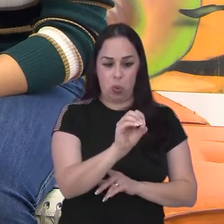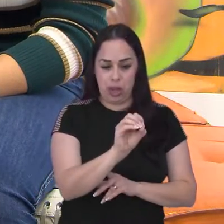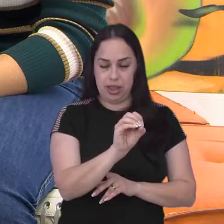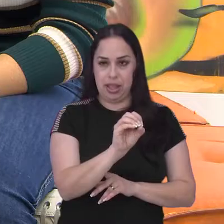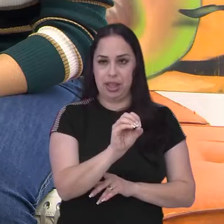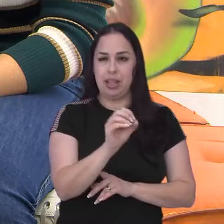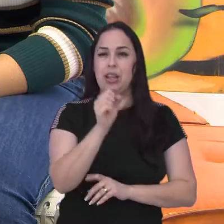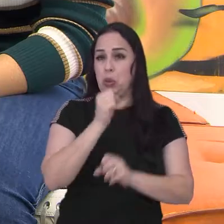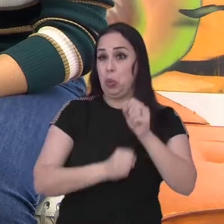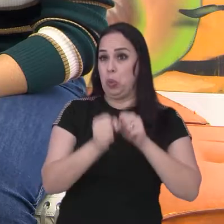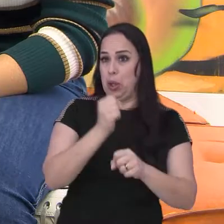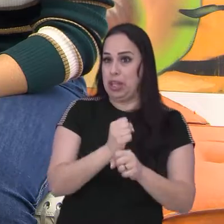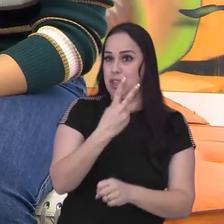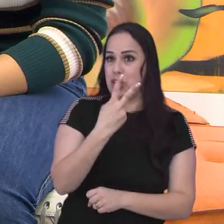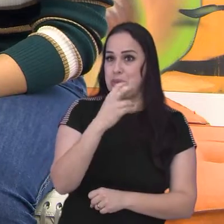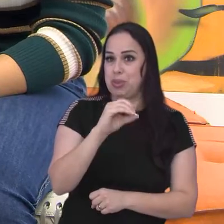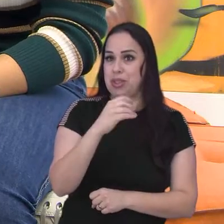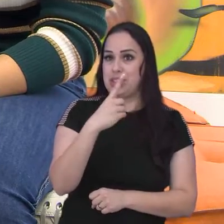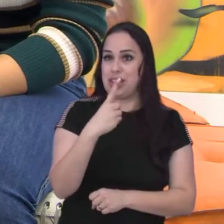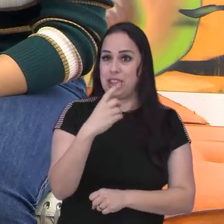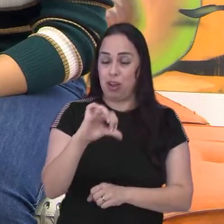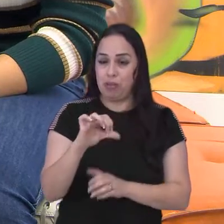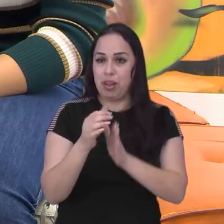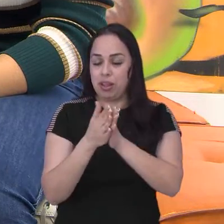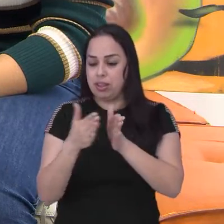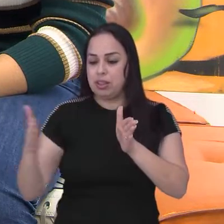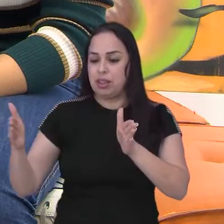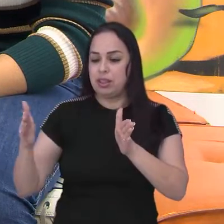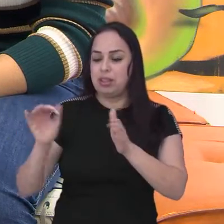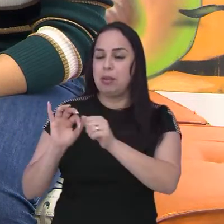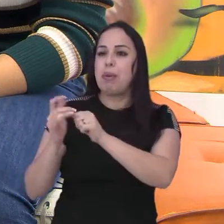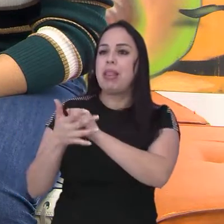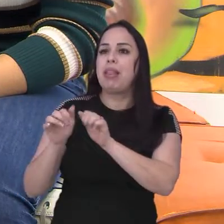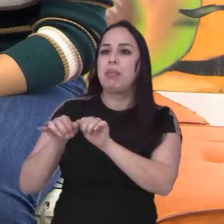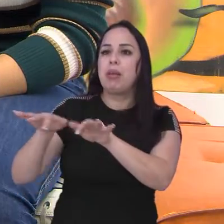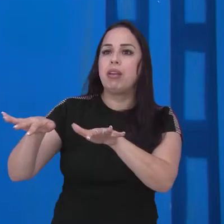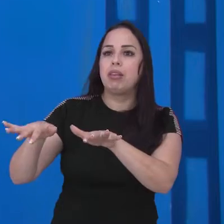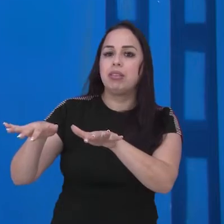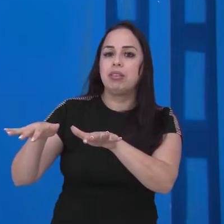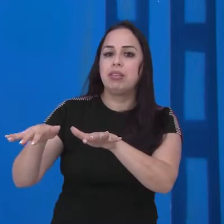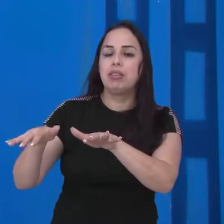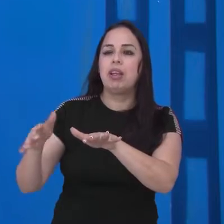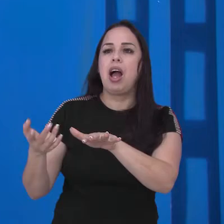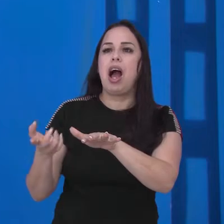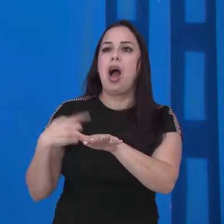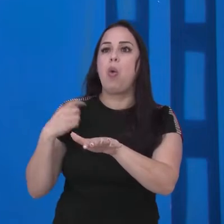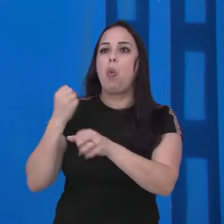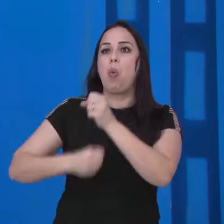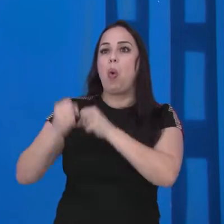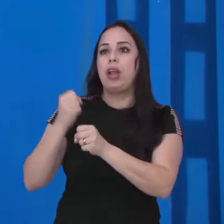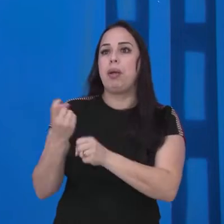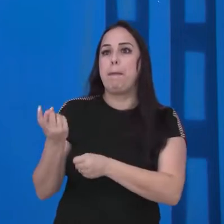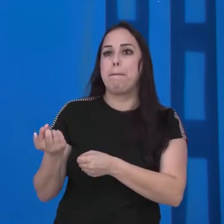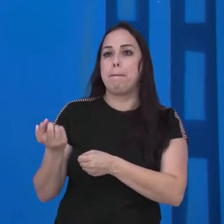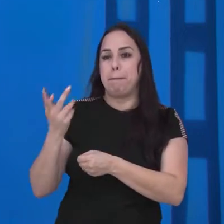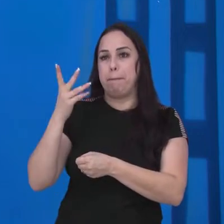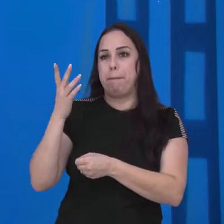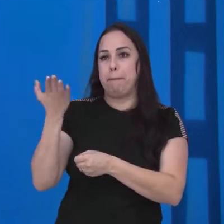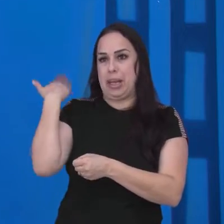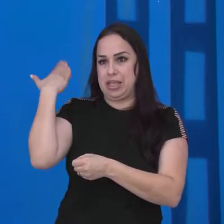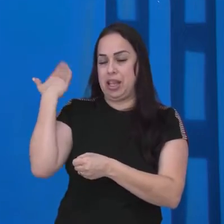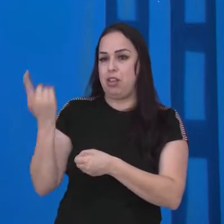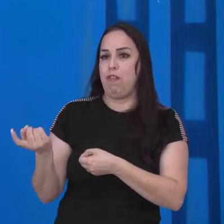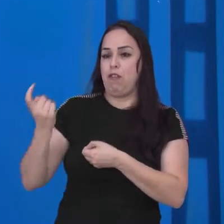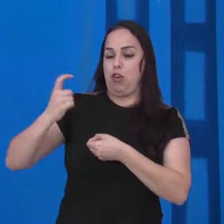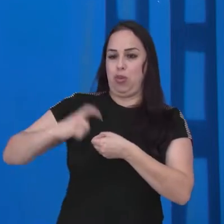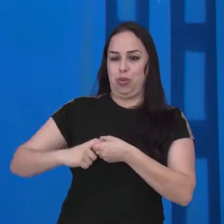pico de 450 a 1.200 jovens lá em 2019, depois da pandemia, aí a gente fez uma avaliação, que a gente voltou em outubro do ano passado e a